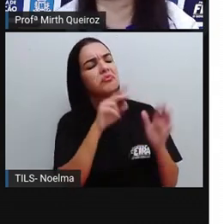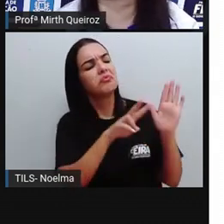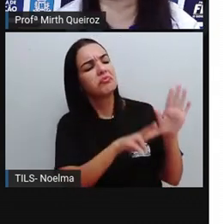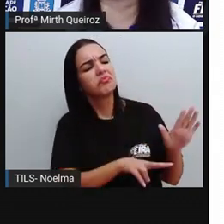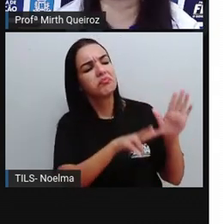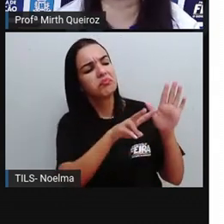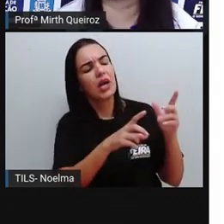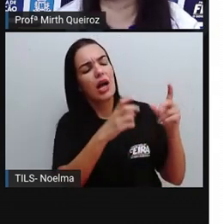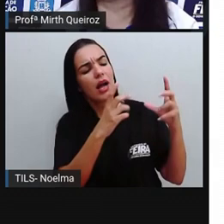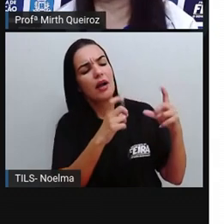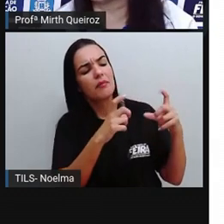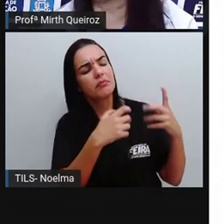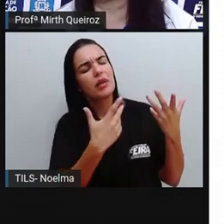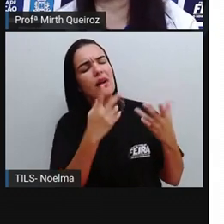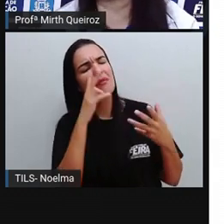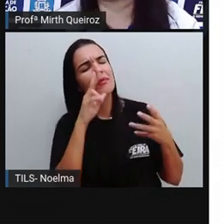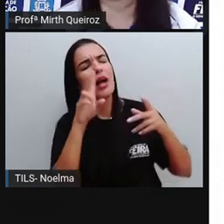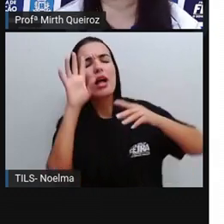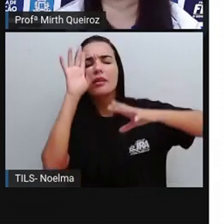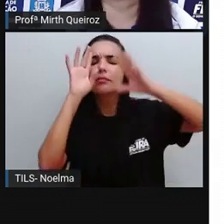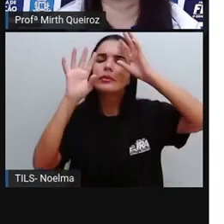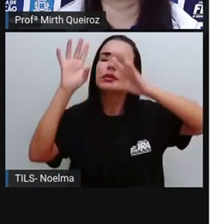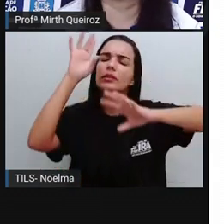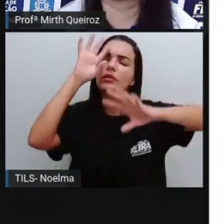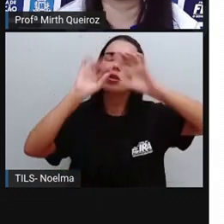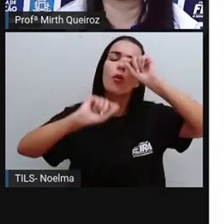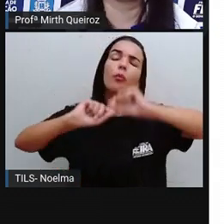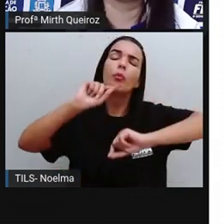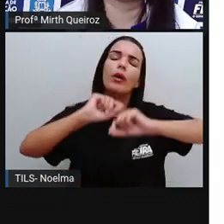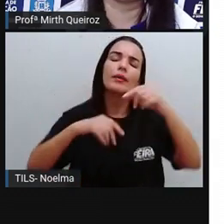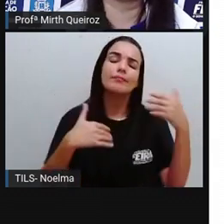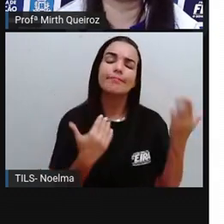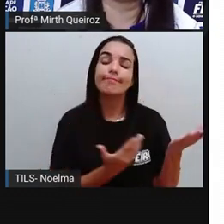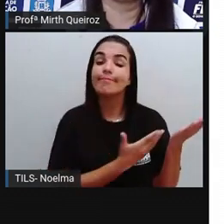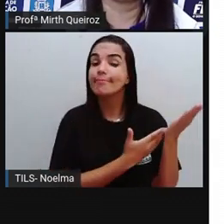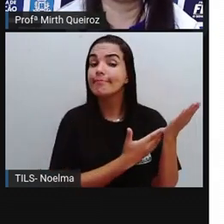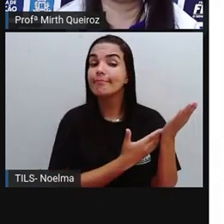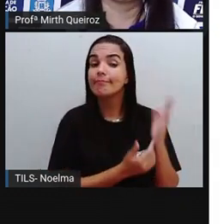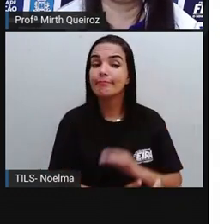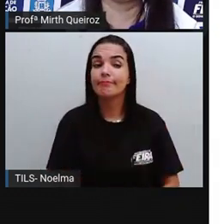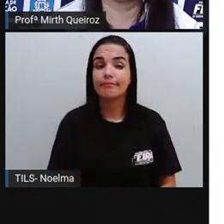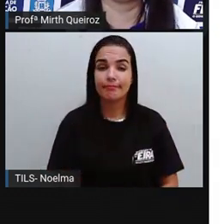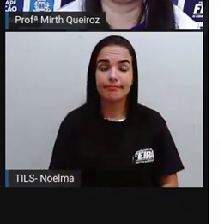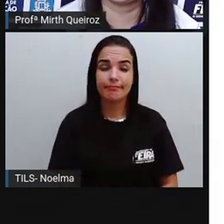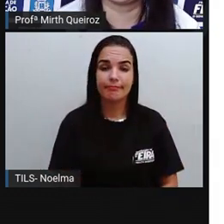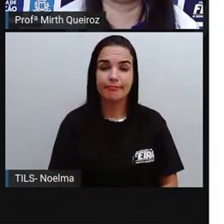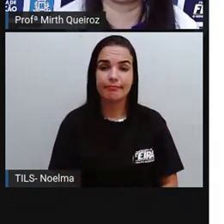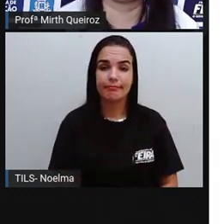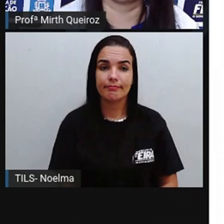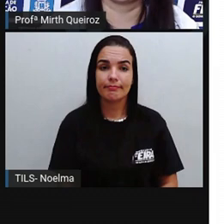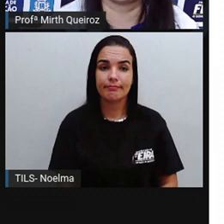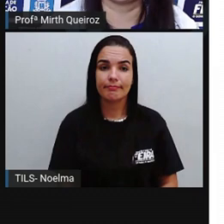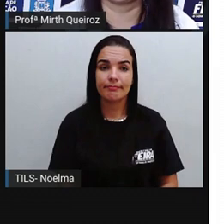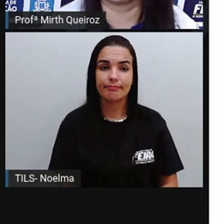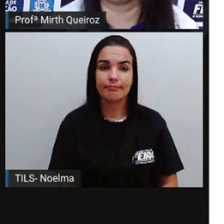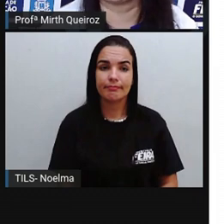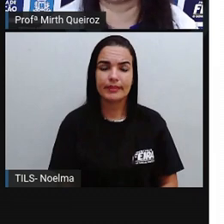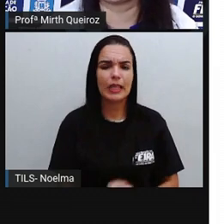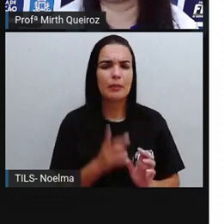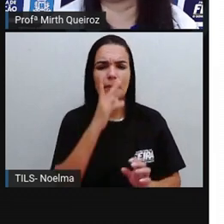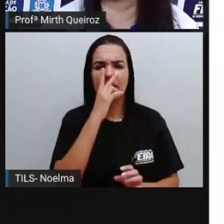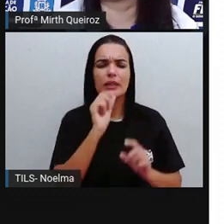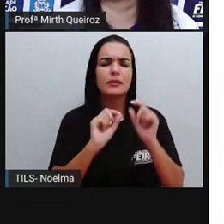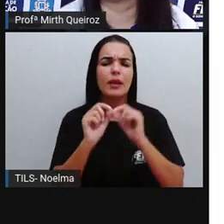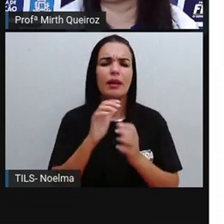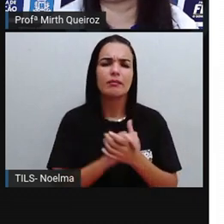pode ver nessa paisagem? O que que vocês imaginam aí que está sendo retratado nessa paisagem? Né? Uma paisagem aí que vem